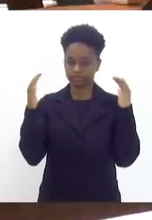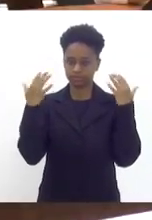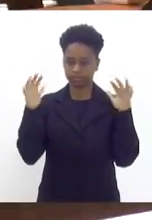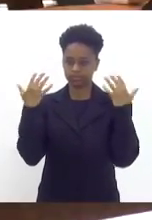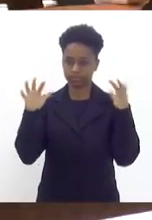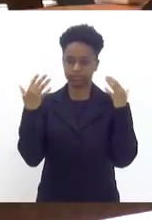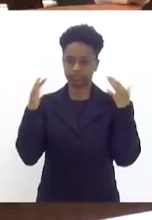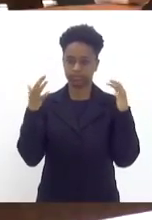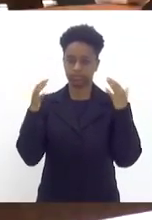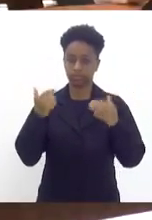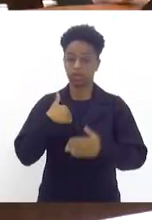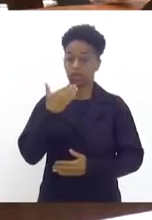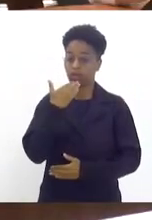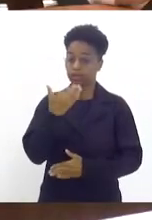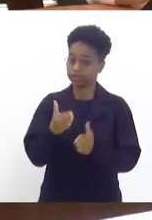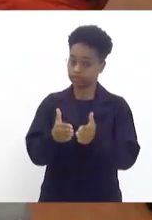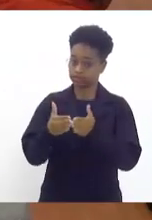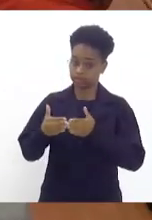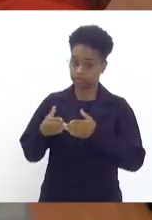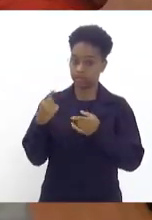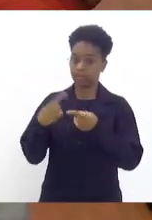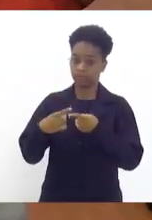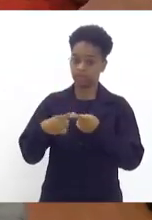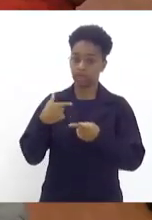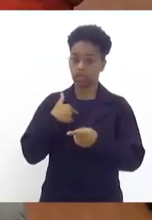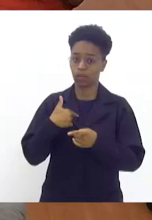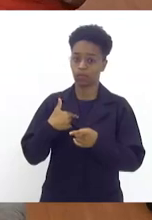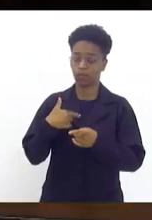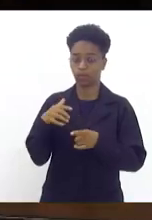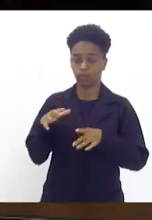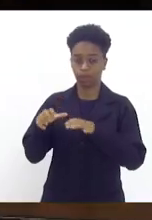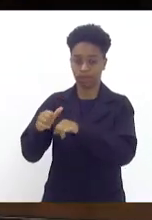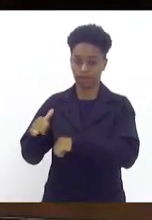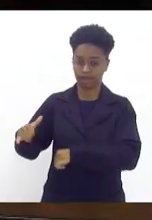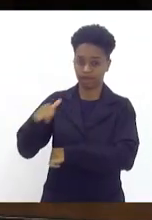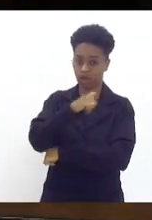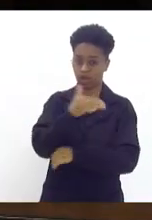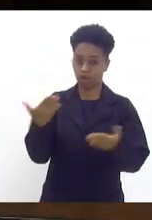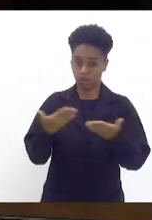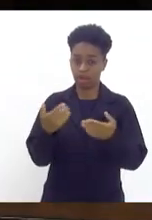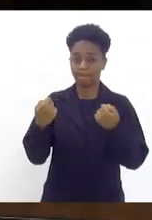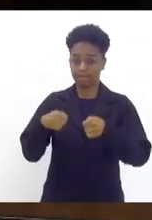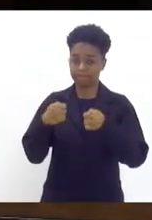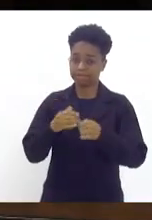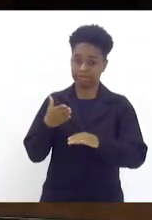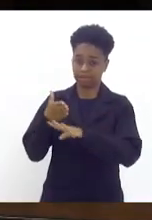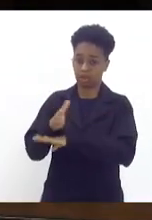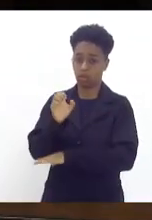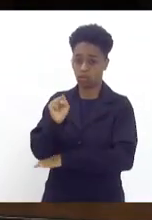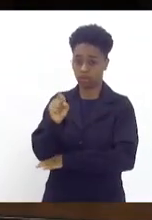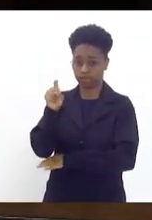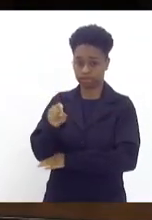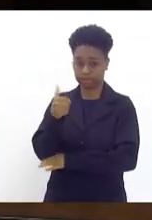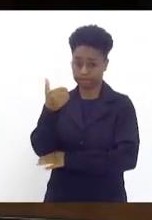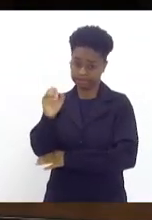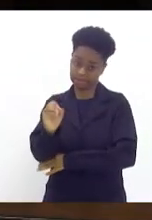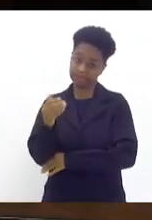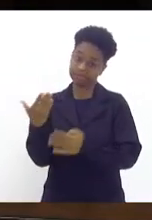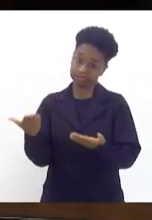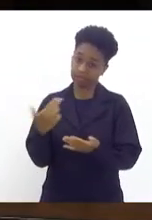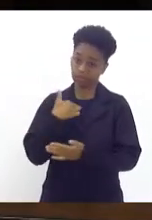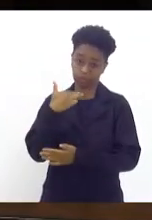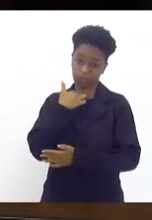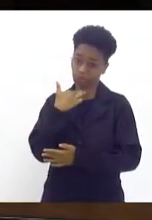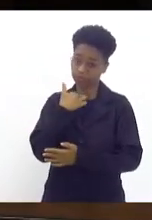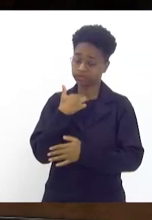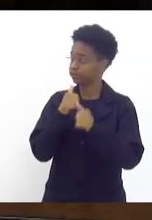Eu vou pedir licença, que eu tenho um voo agora, tenho que estar 8h10 embarcando. Então, não vou poder ficar com vocês, não